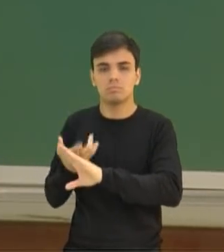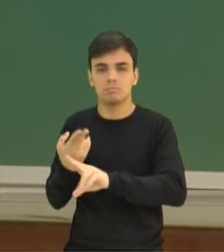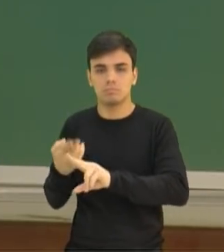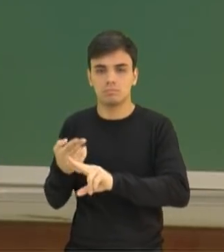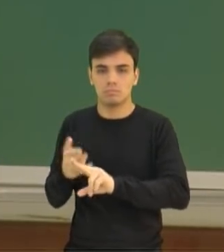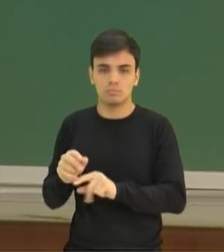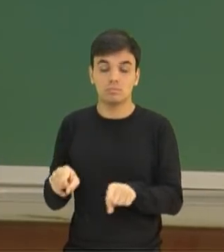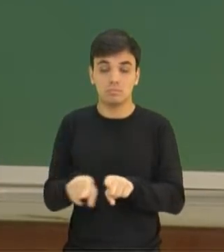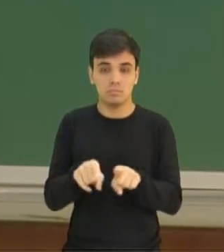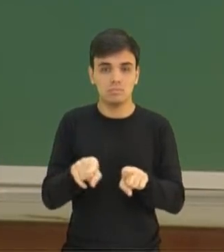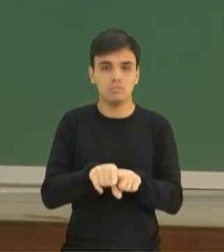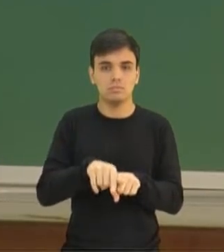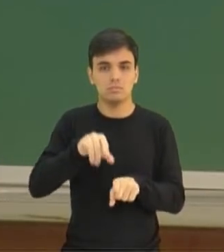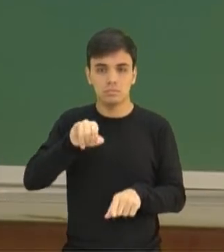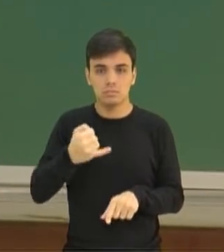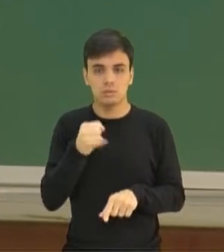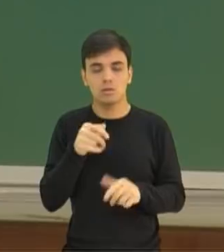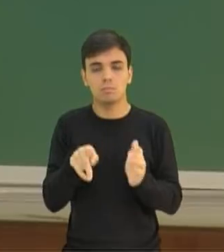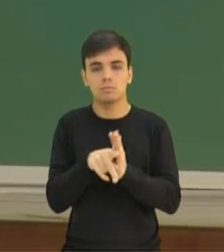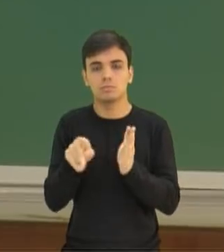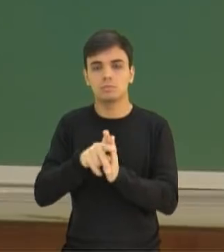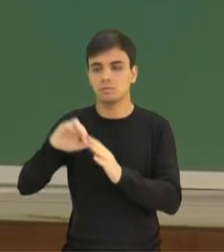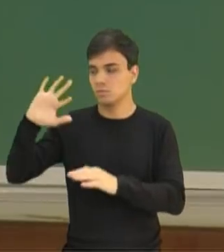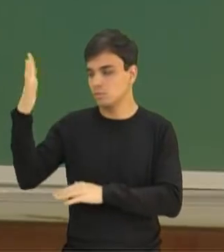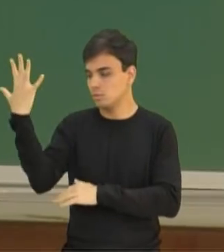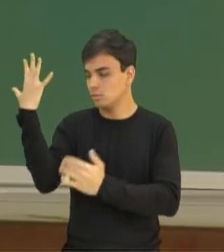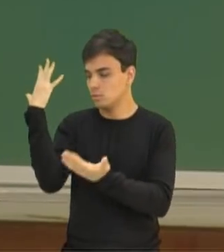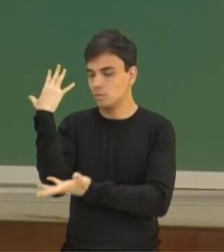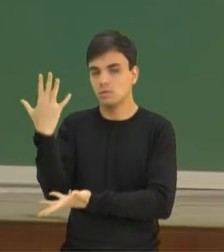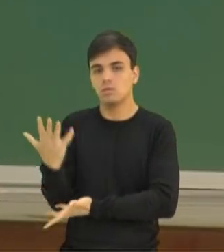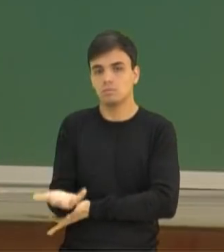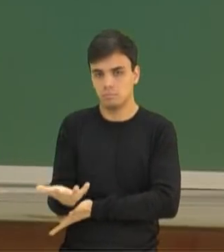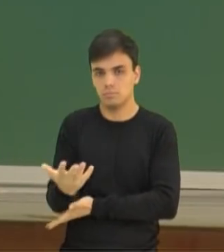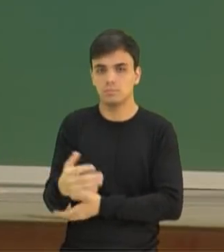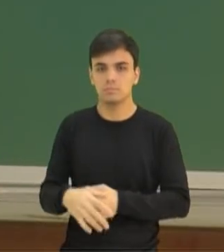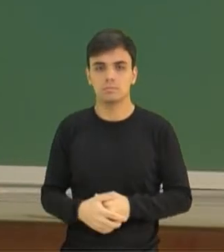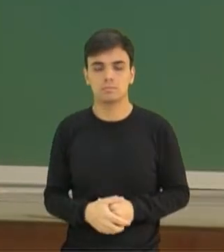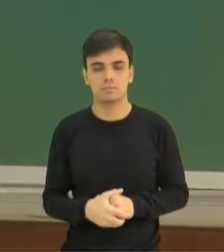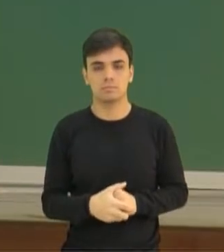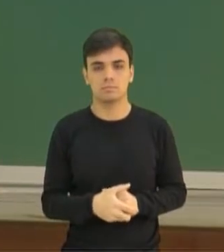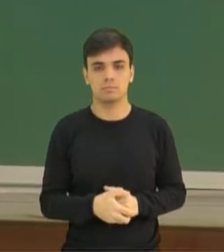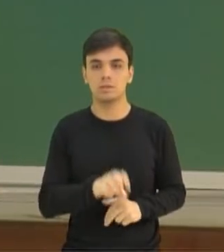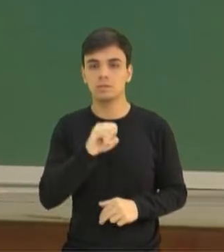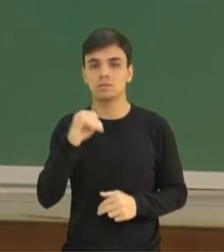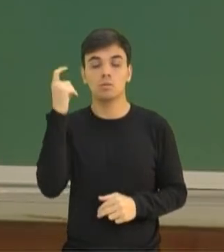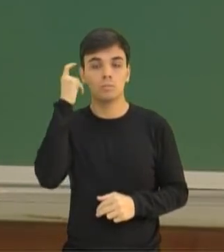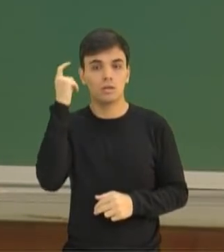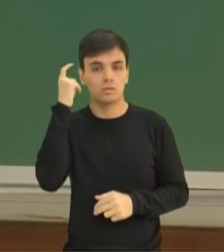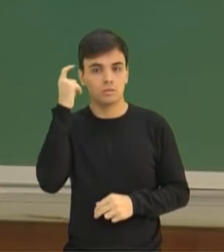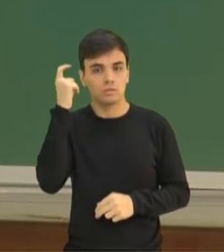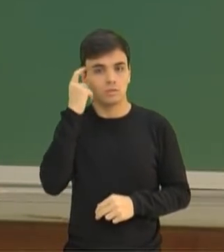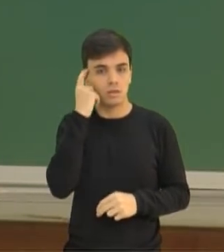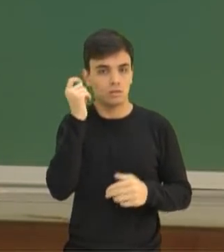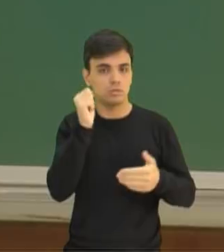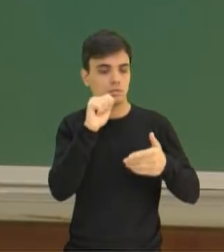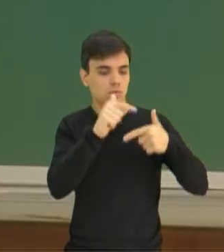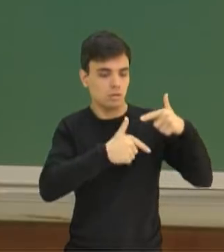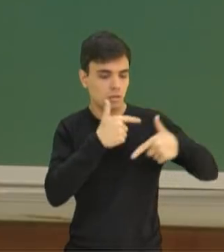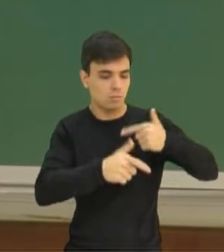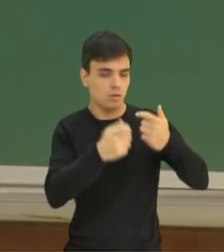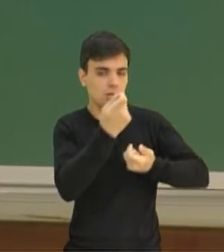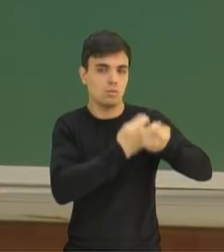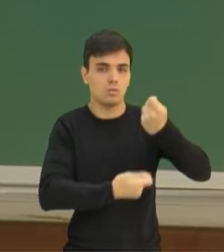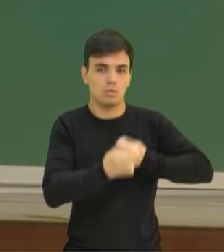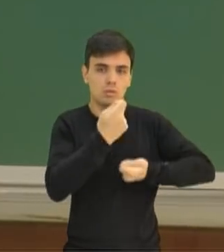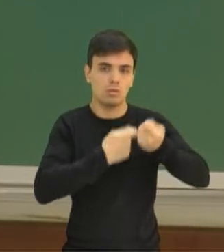ali a exploração de madeira e a criação de gado. Então, se eu pensar nas atividades econômicas